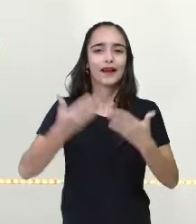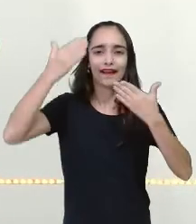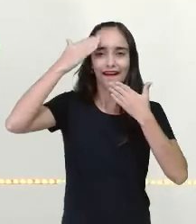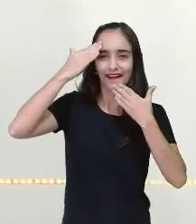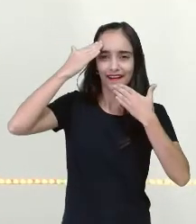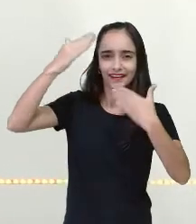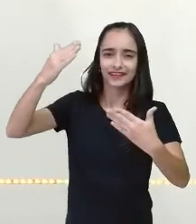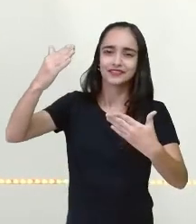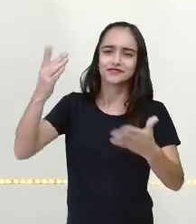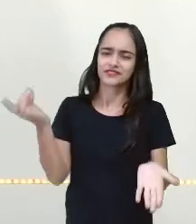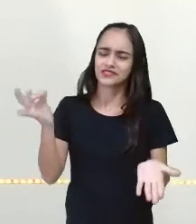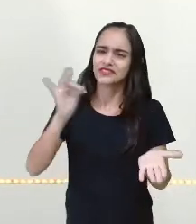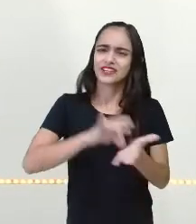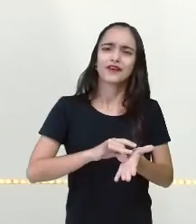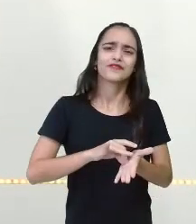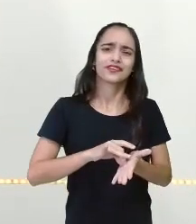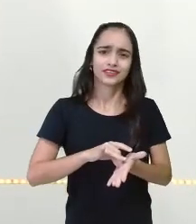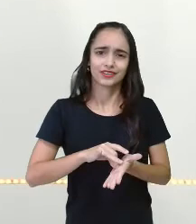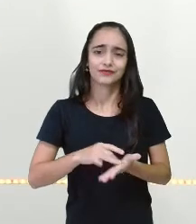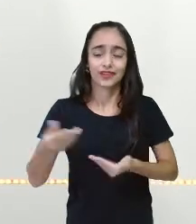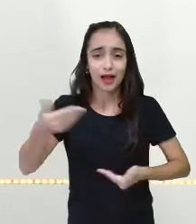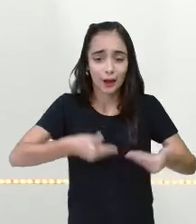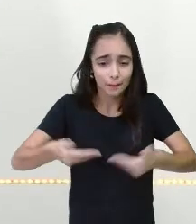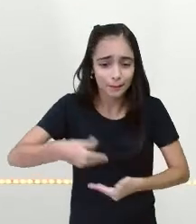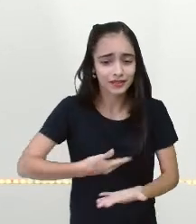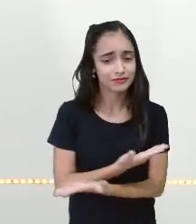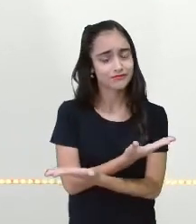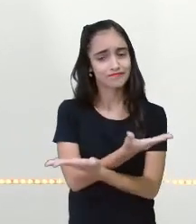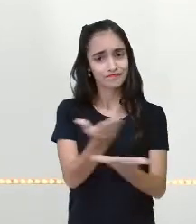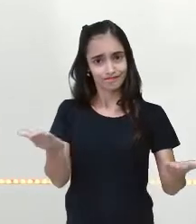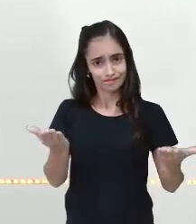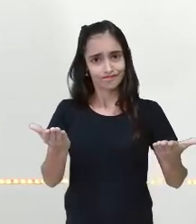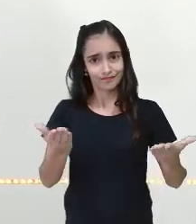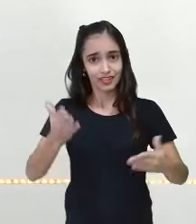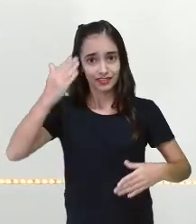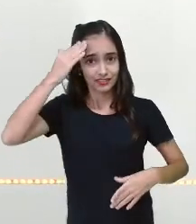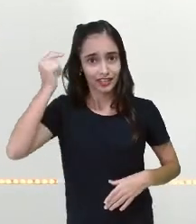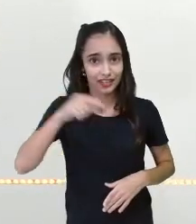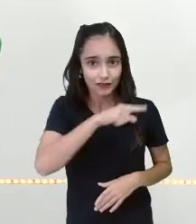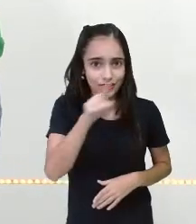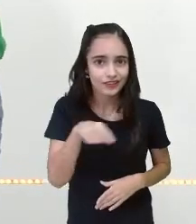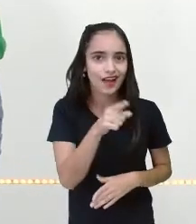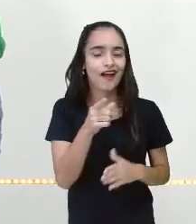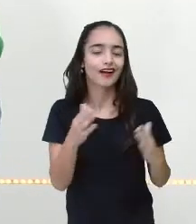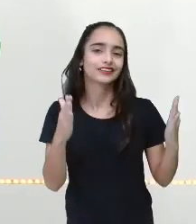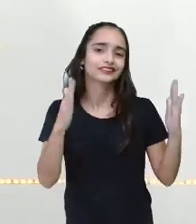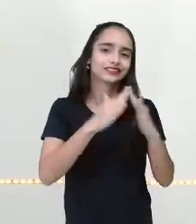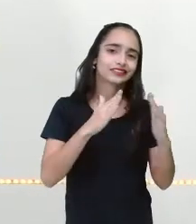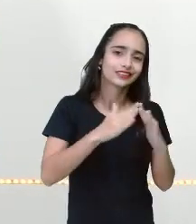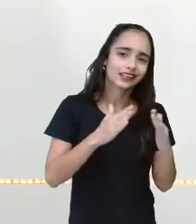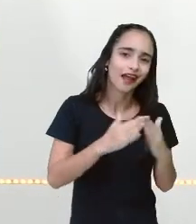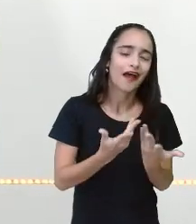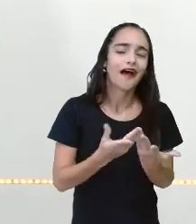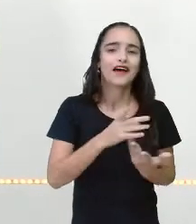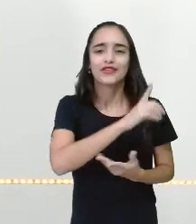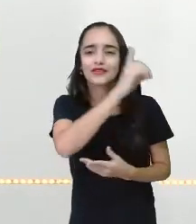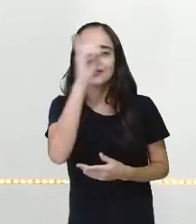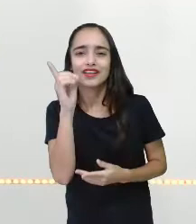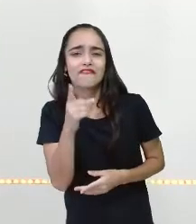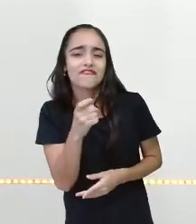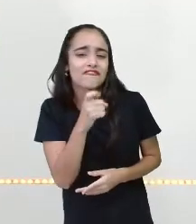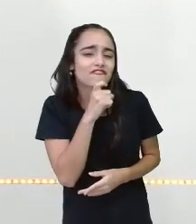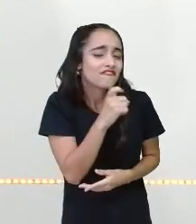agradecer de coração, tá? A participação de vocês aqui. Eu sei que vocês estão aí em casa, tá todo mundo naquele dia friozinho, né?